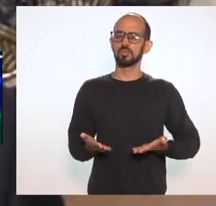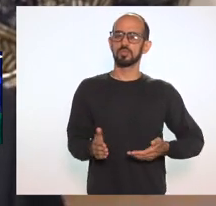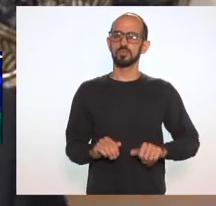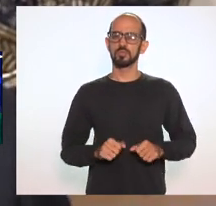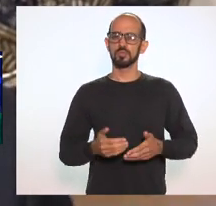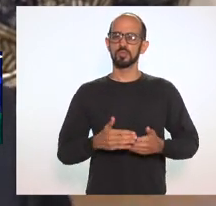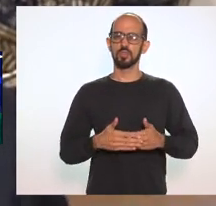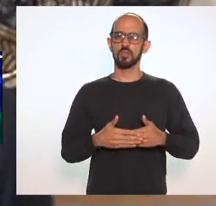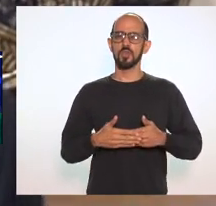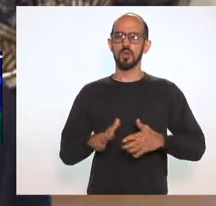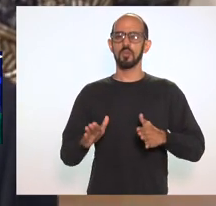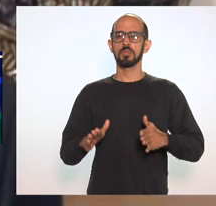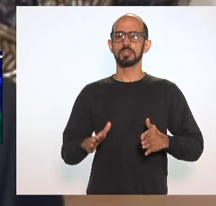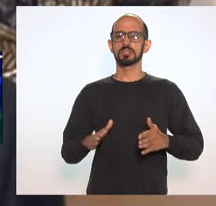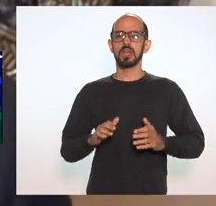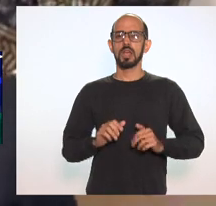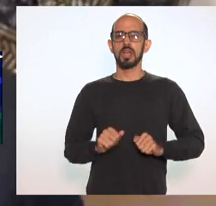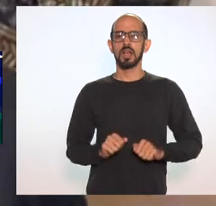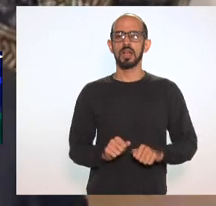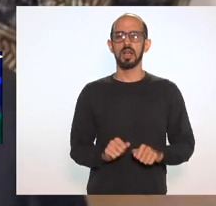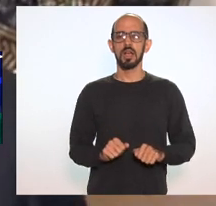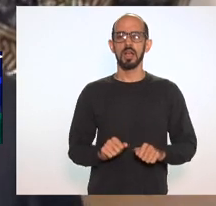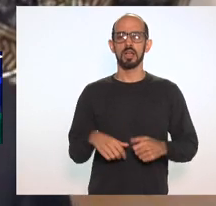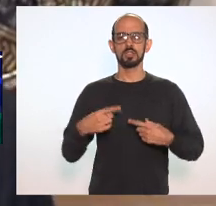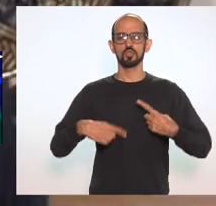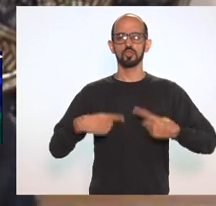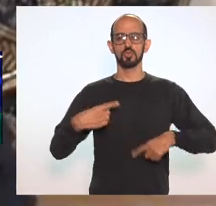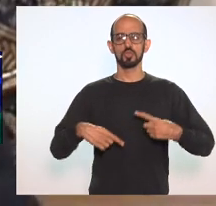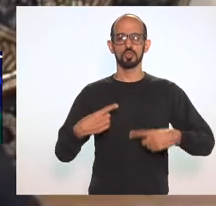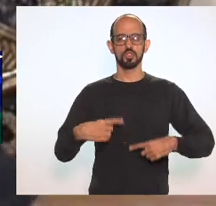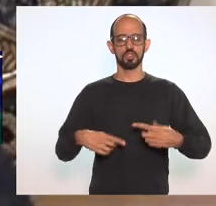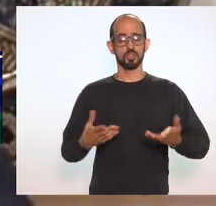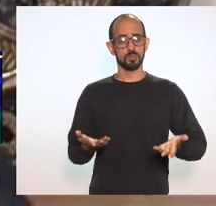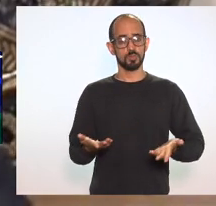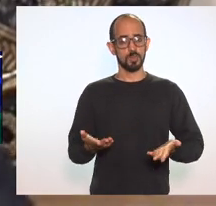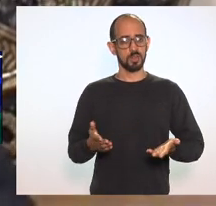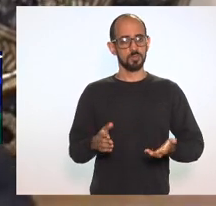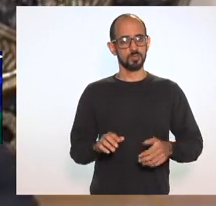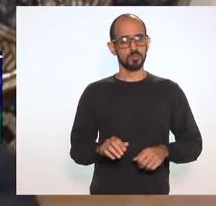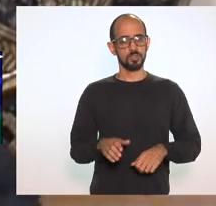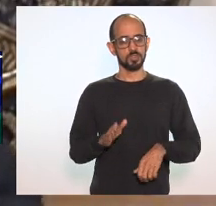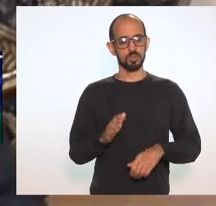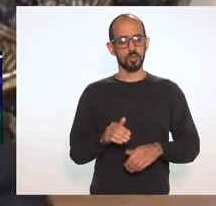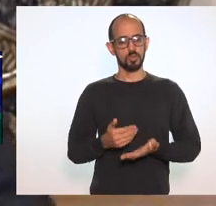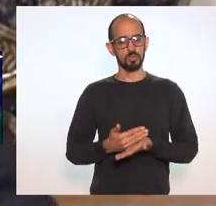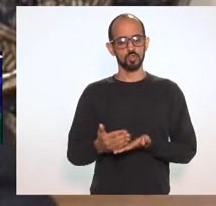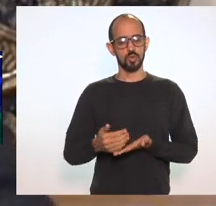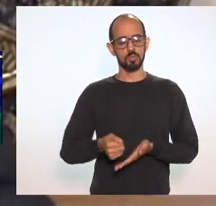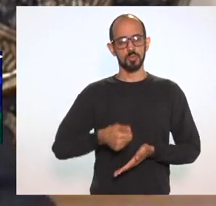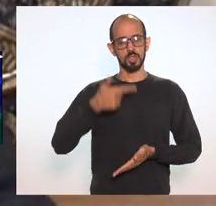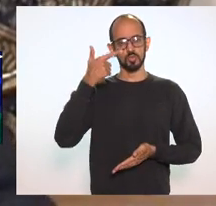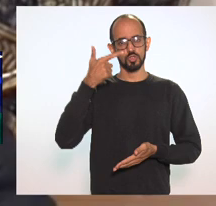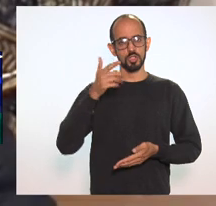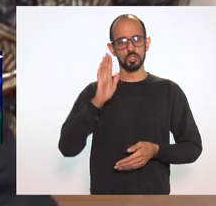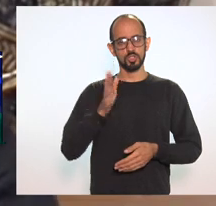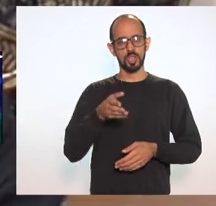começar a discutir um pouquinho Aliás já começou meio-dia são